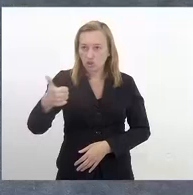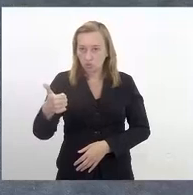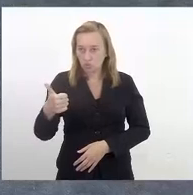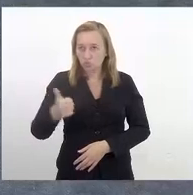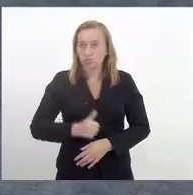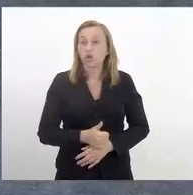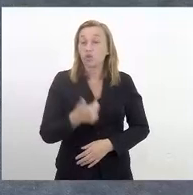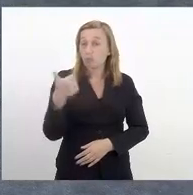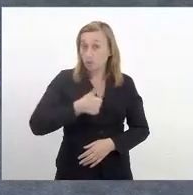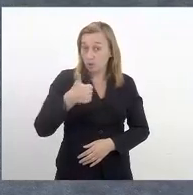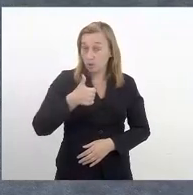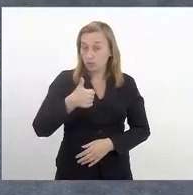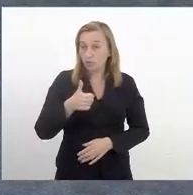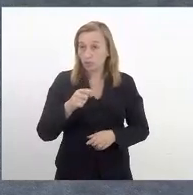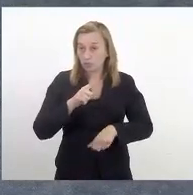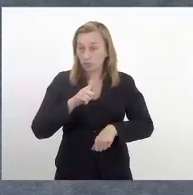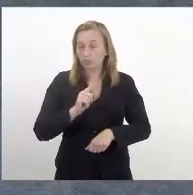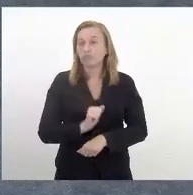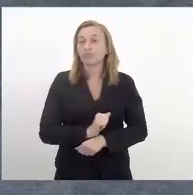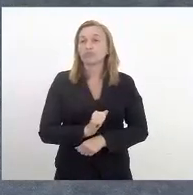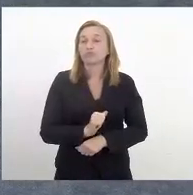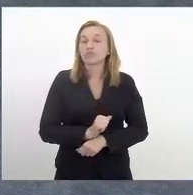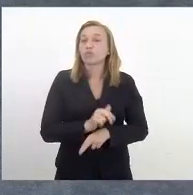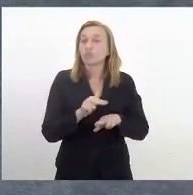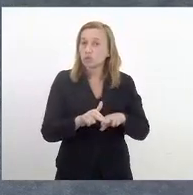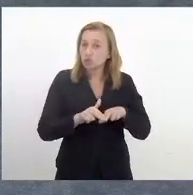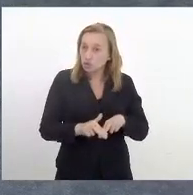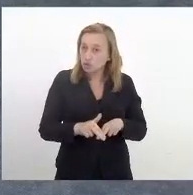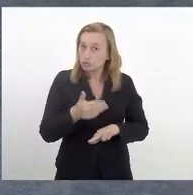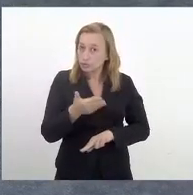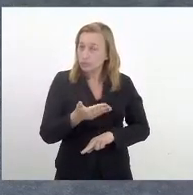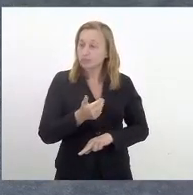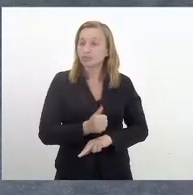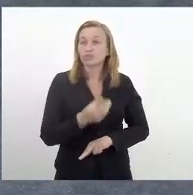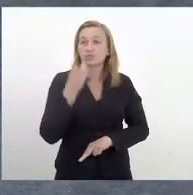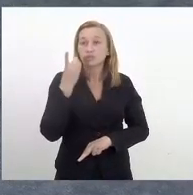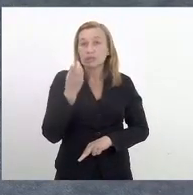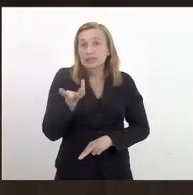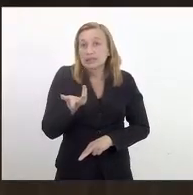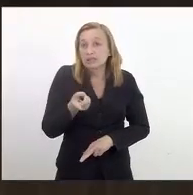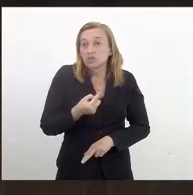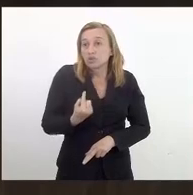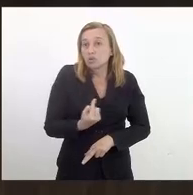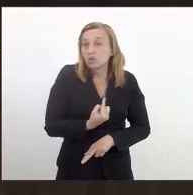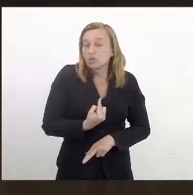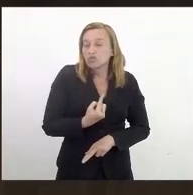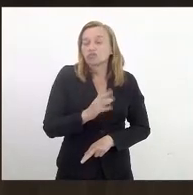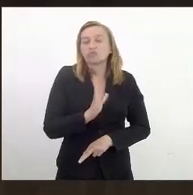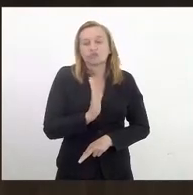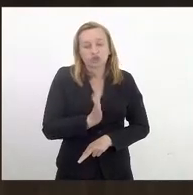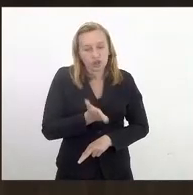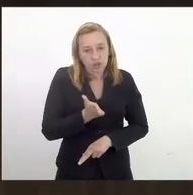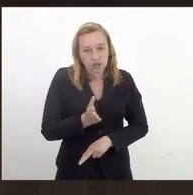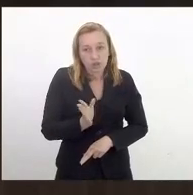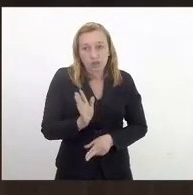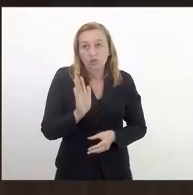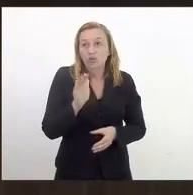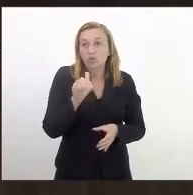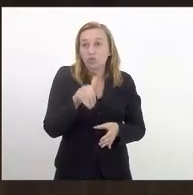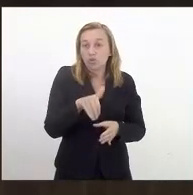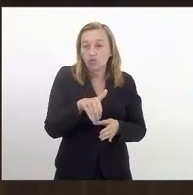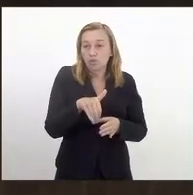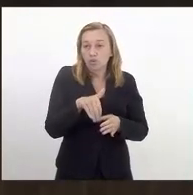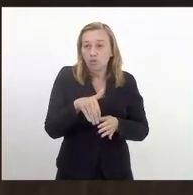Esse é o primeiro. Não por essa razão inevitavelmente nós já teríamos que dar um voto pela